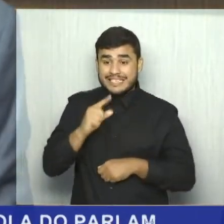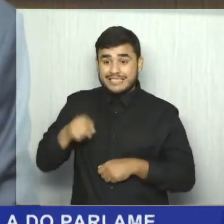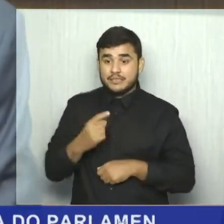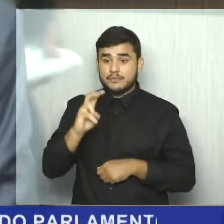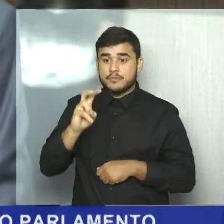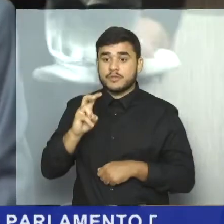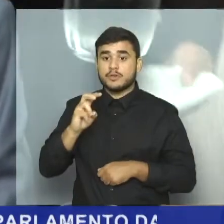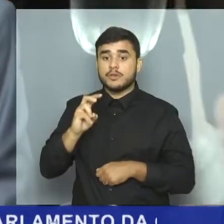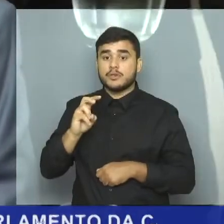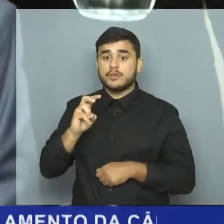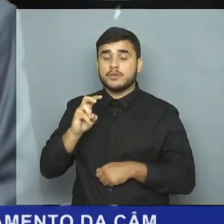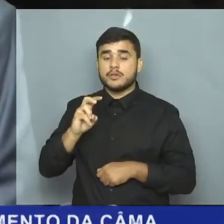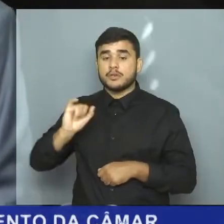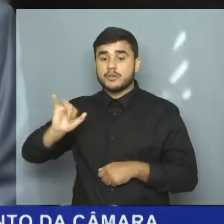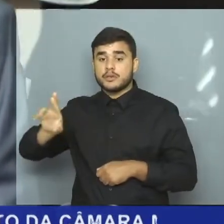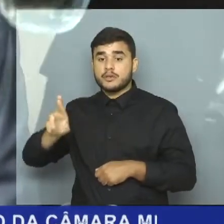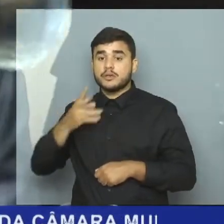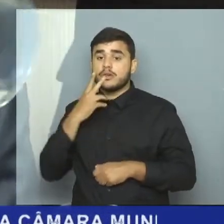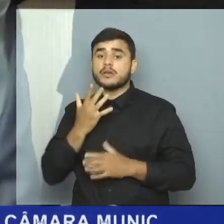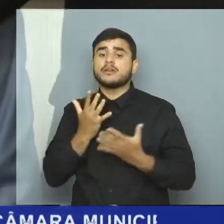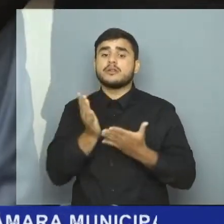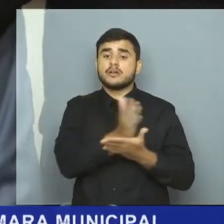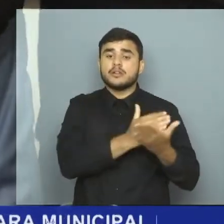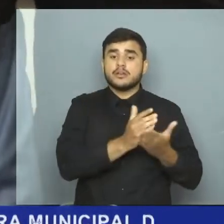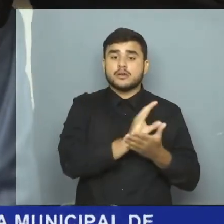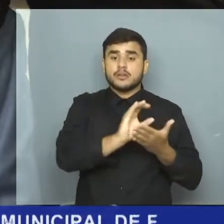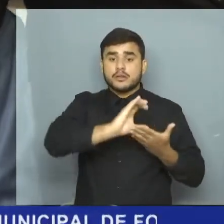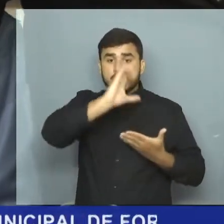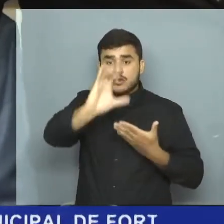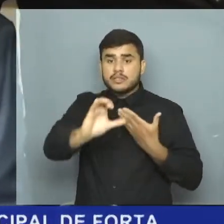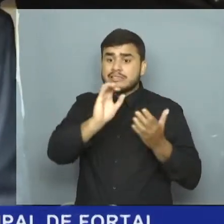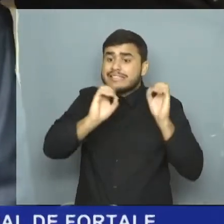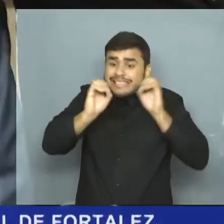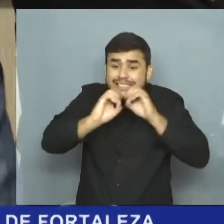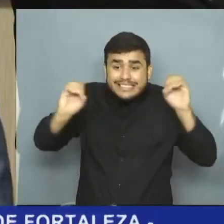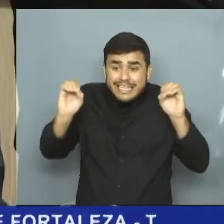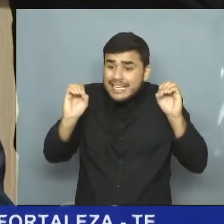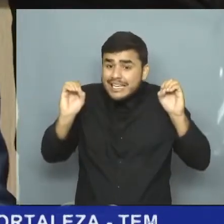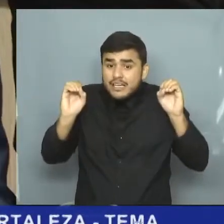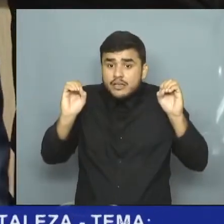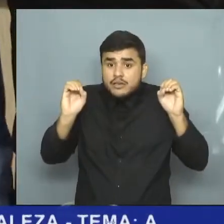Sabe quanto eles pagaram de imposto para receber esses 48 bilhões? Nem um puto.